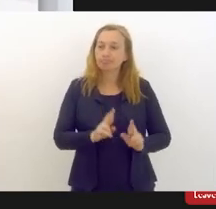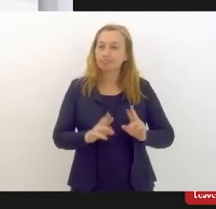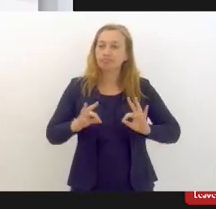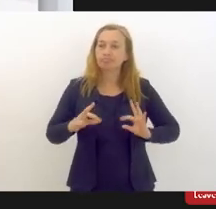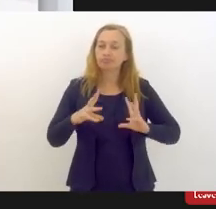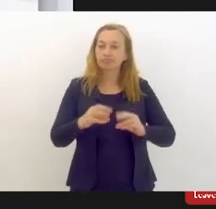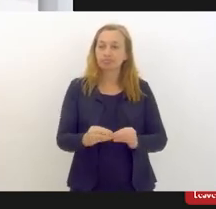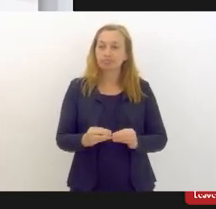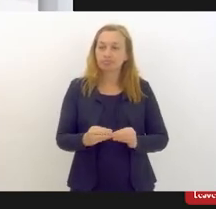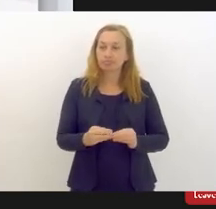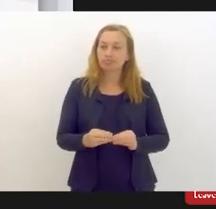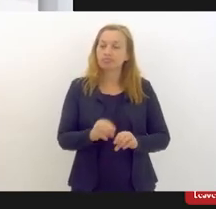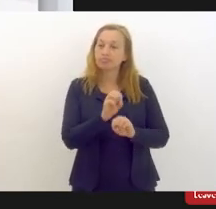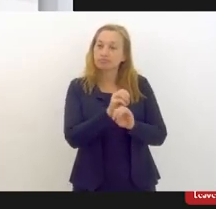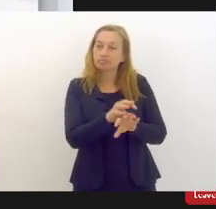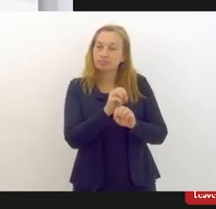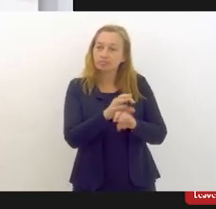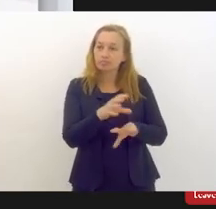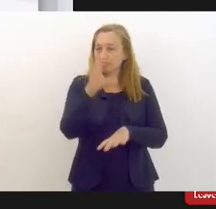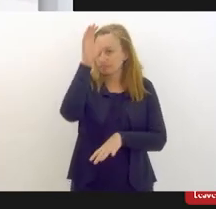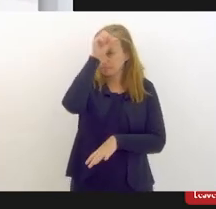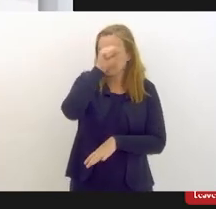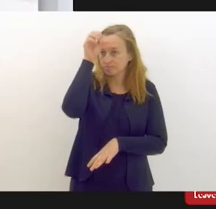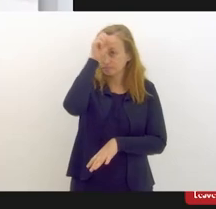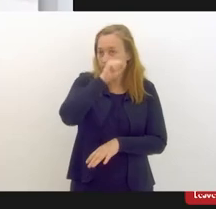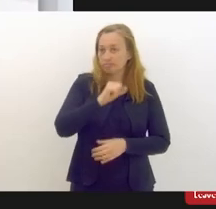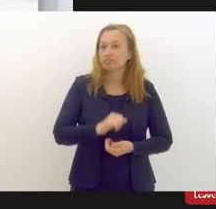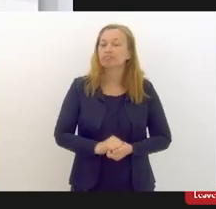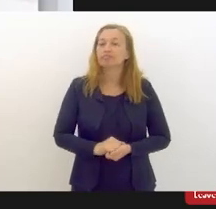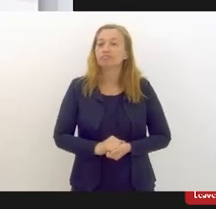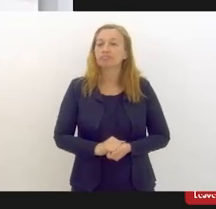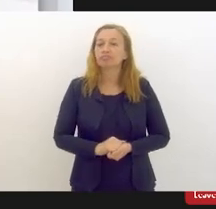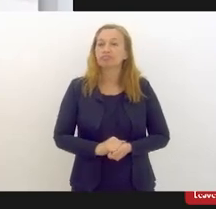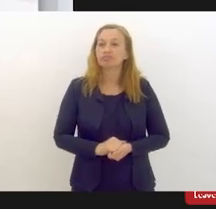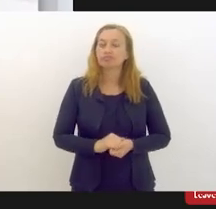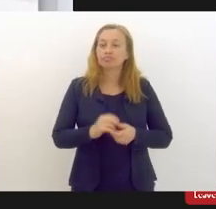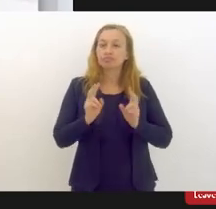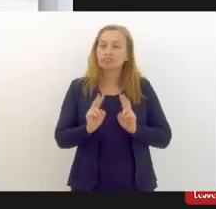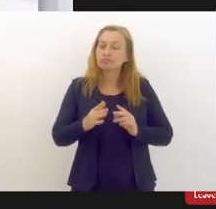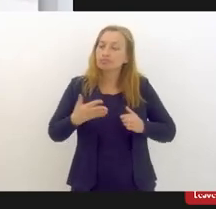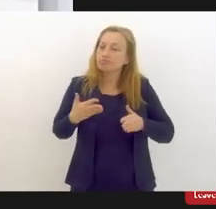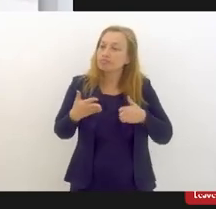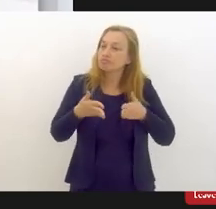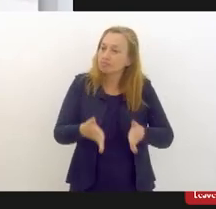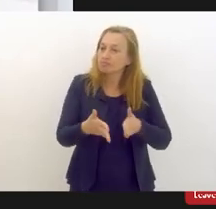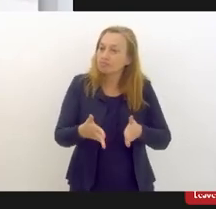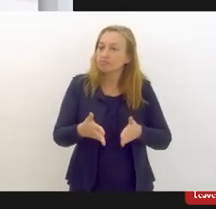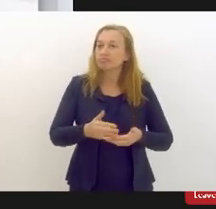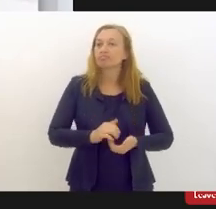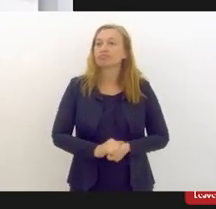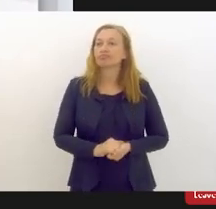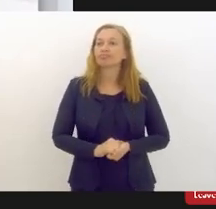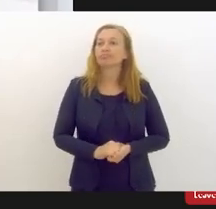sobretudo a ensino e aprendizagem, estão muito de olho, estão muito levando em